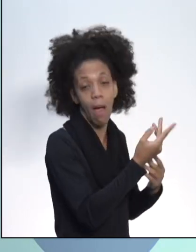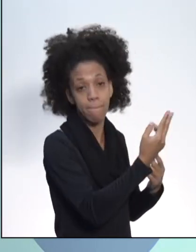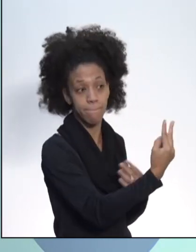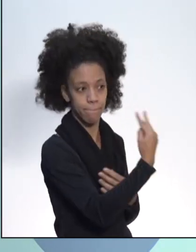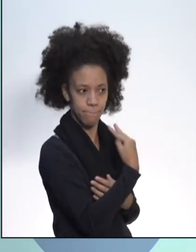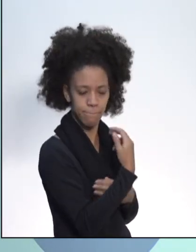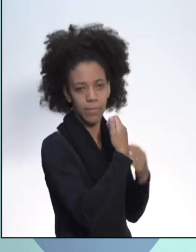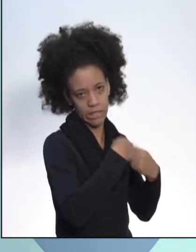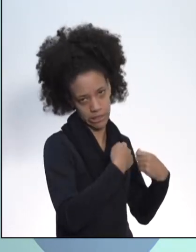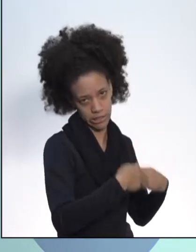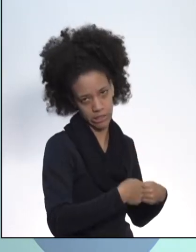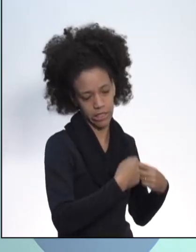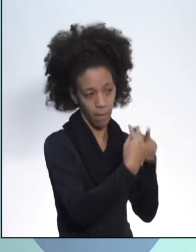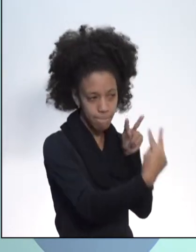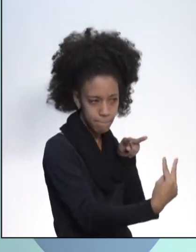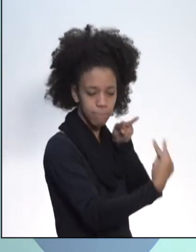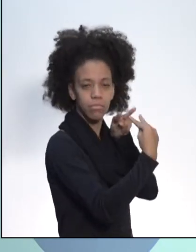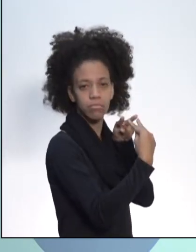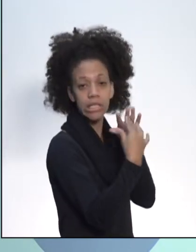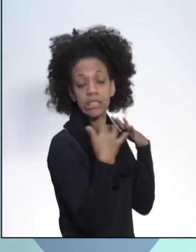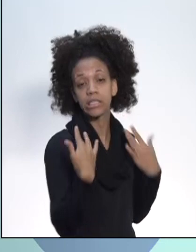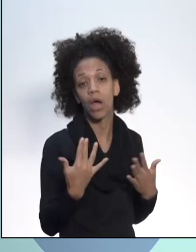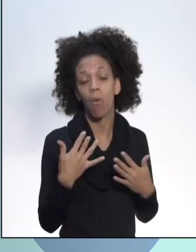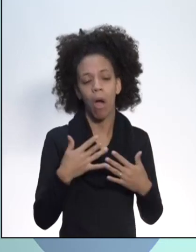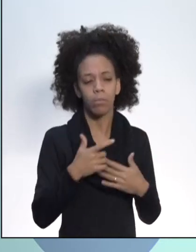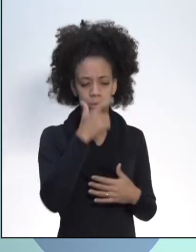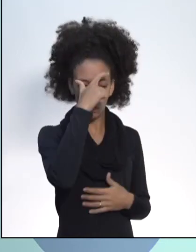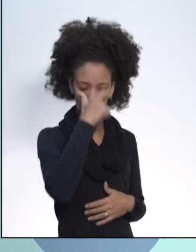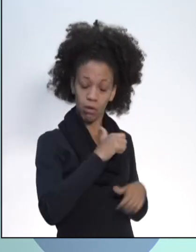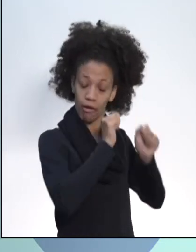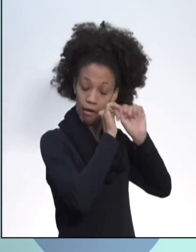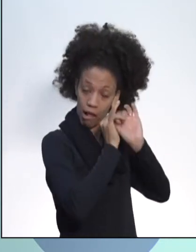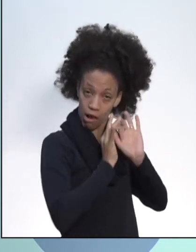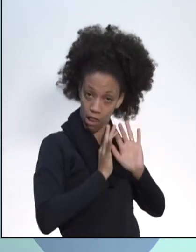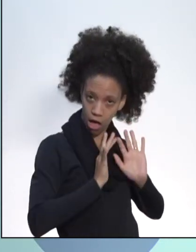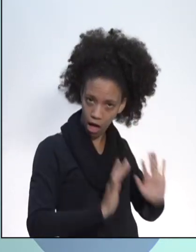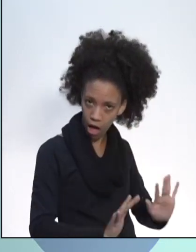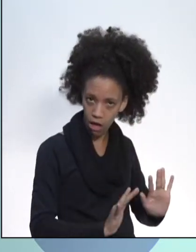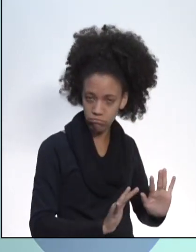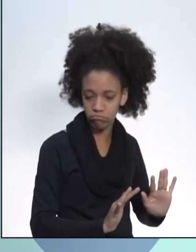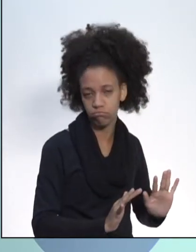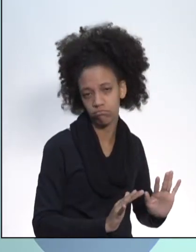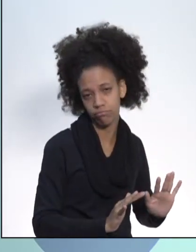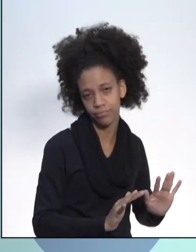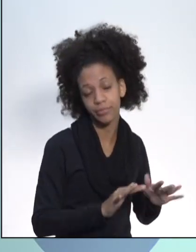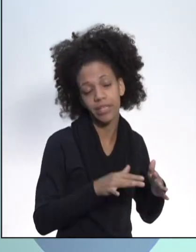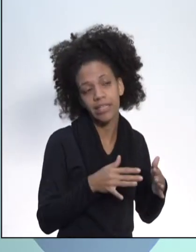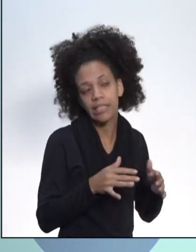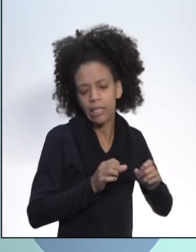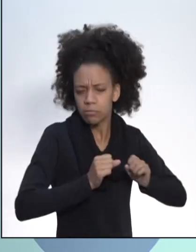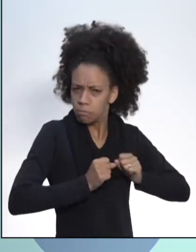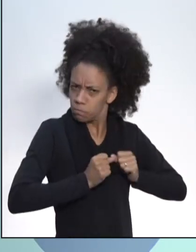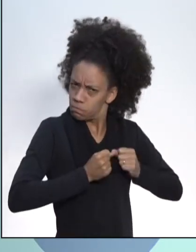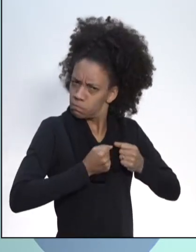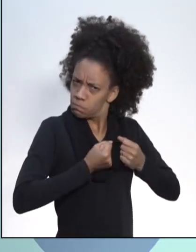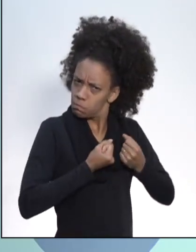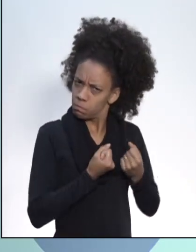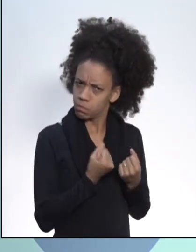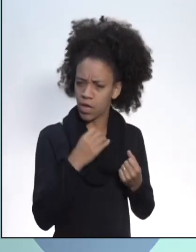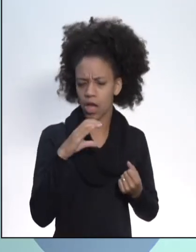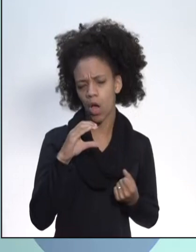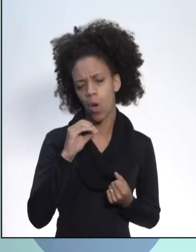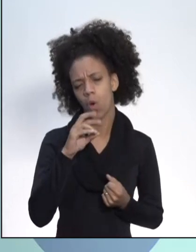tá certo? Então, a assertividade é ter uma postura clara e essa coragem é o quê? É